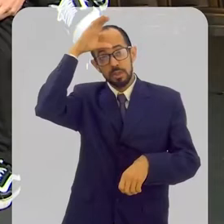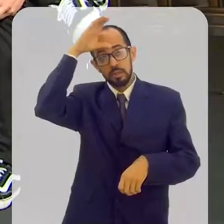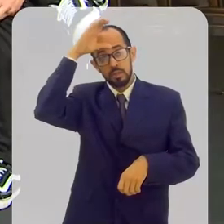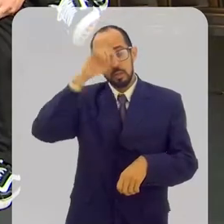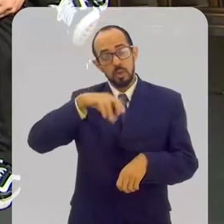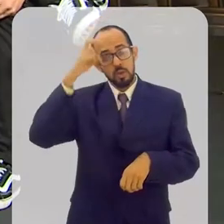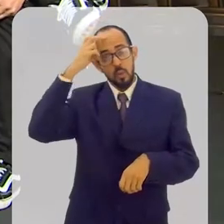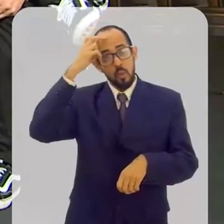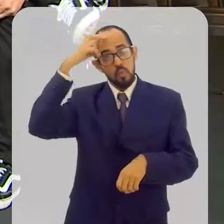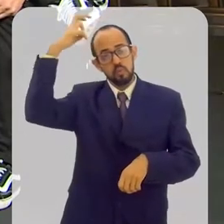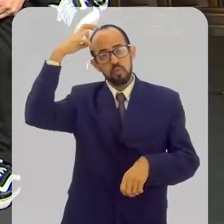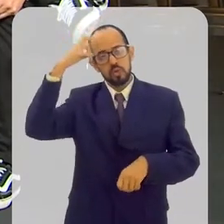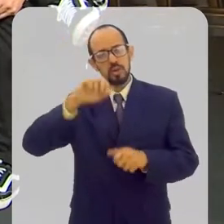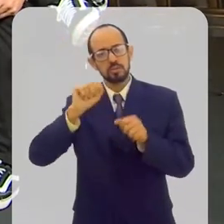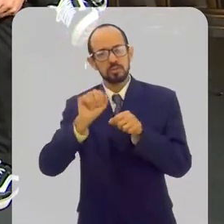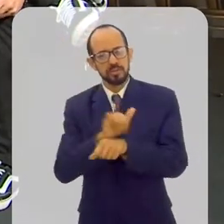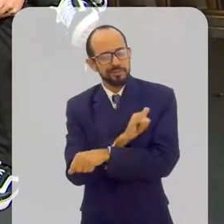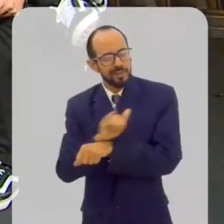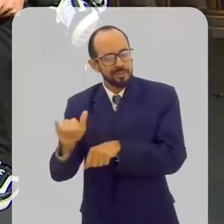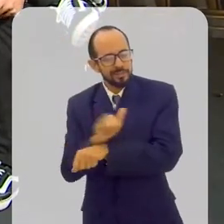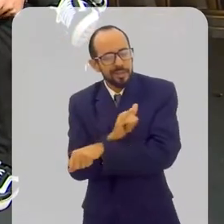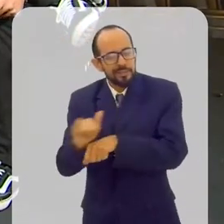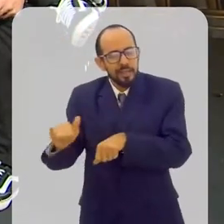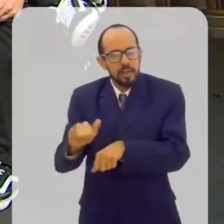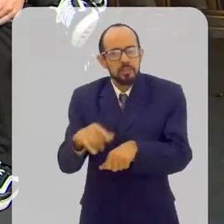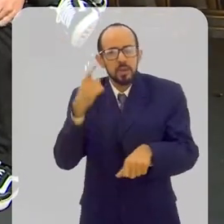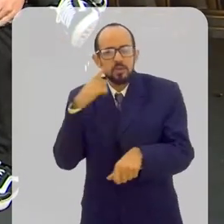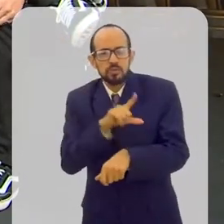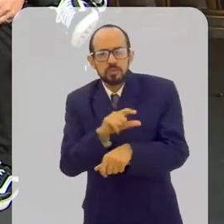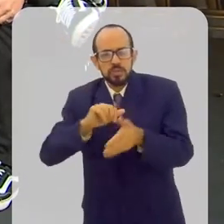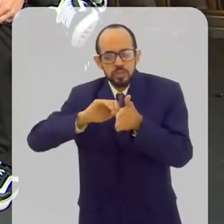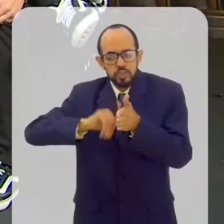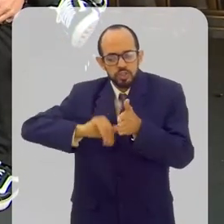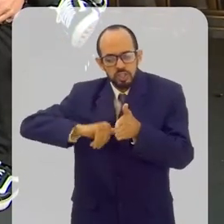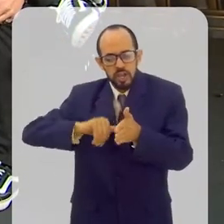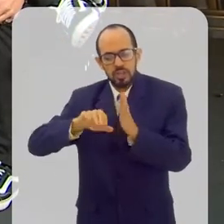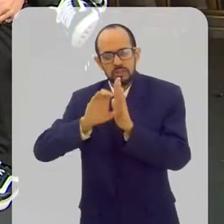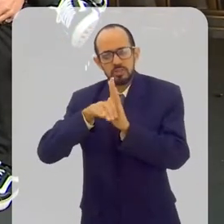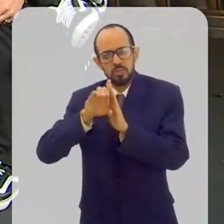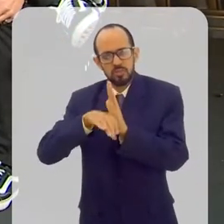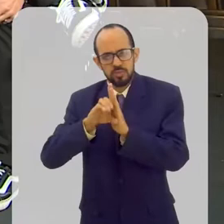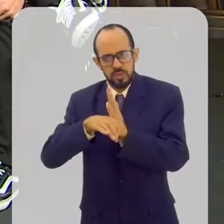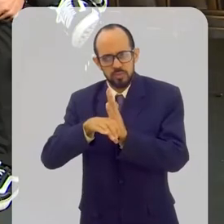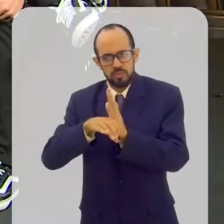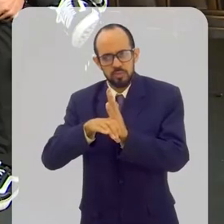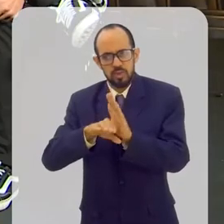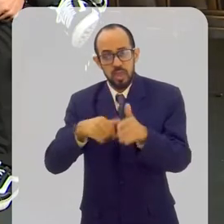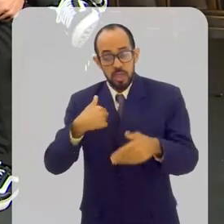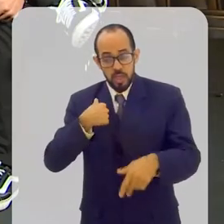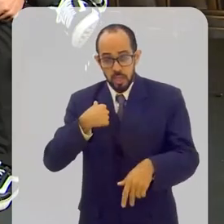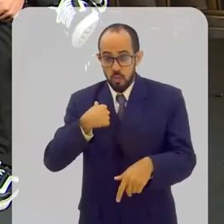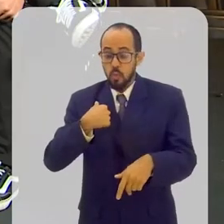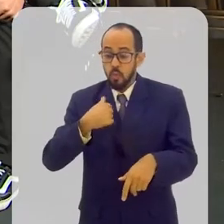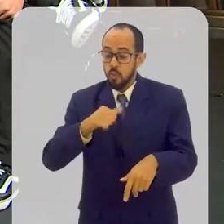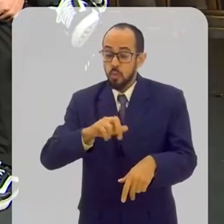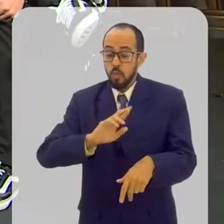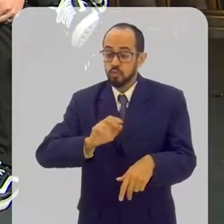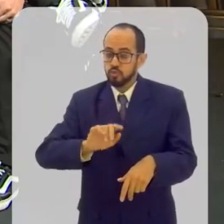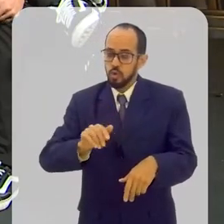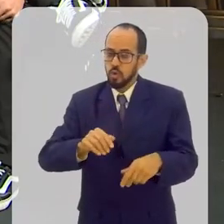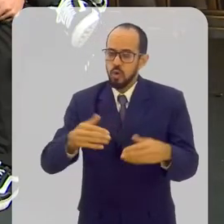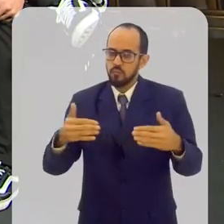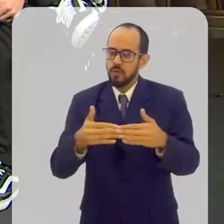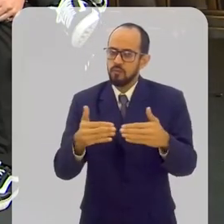cultura são as formas que você encontra para desconstruir. Eu, particularmente, não sou a favor